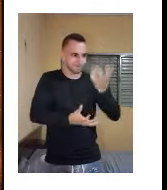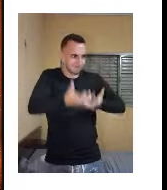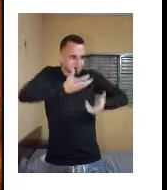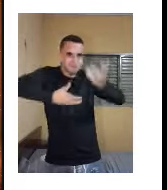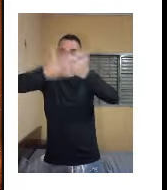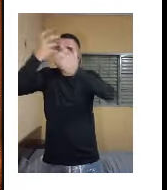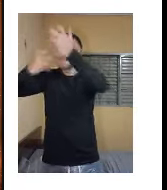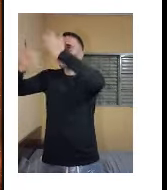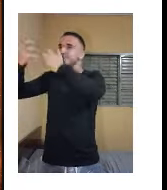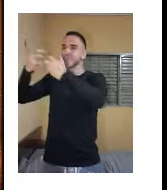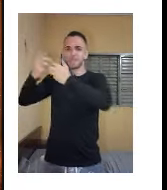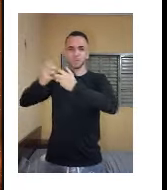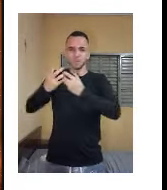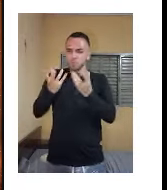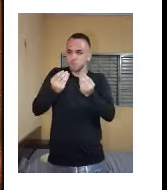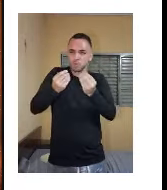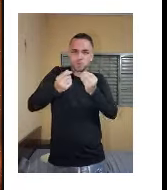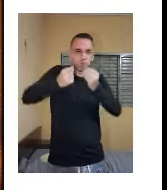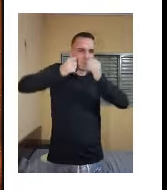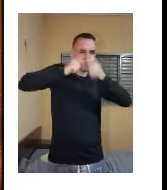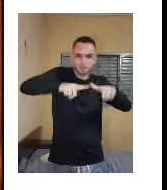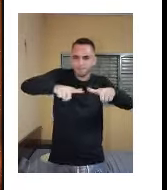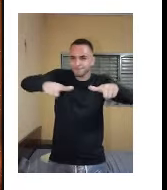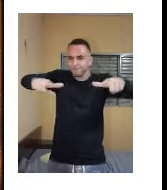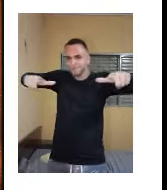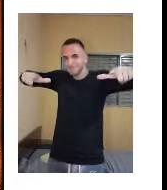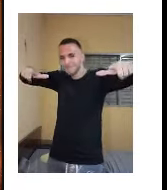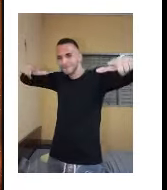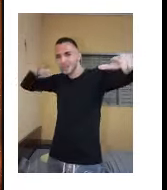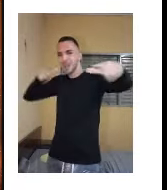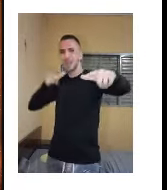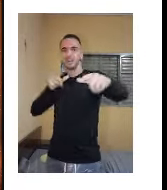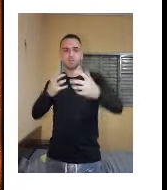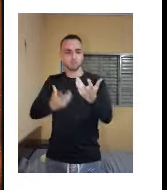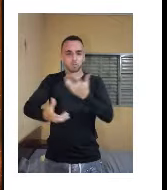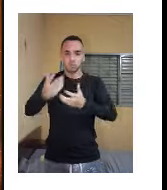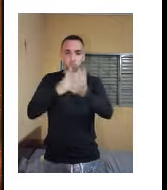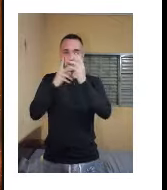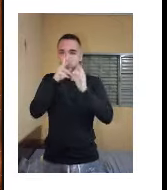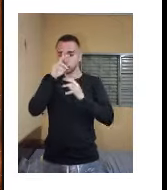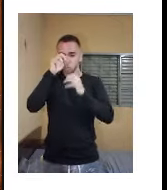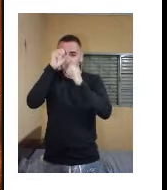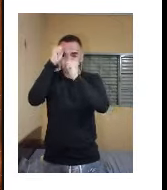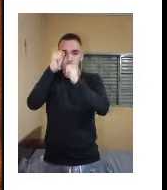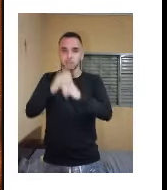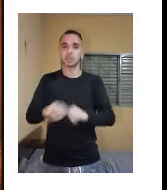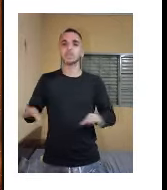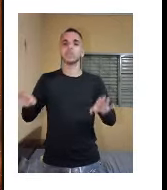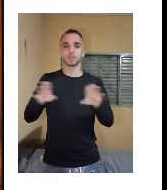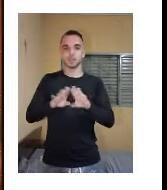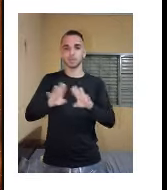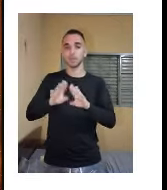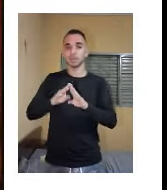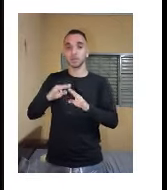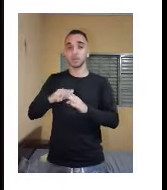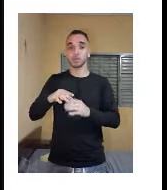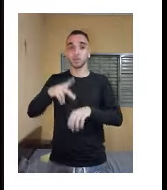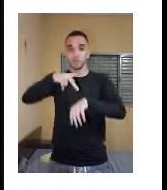hectares, também teve milhares de queimadas também na Argentina nesse mesmo período.